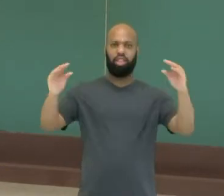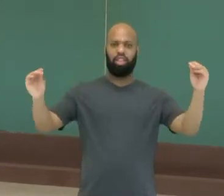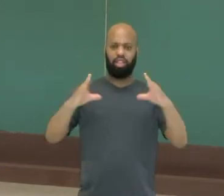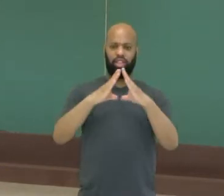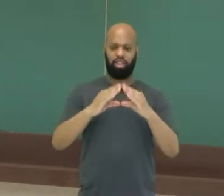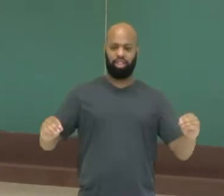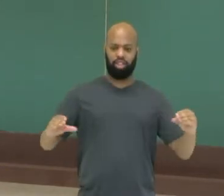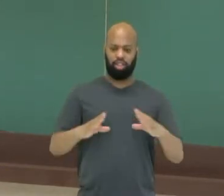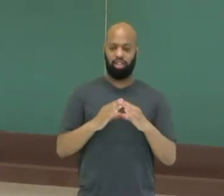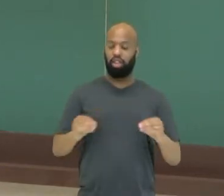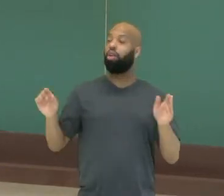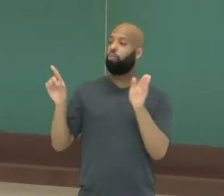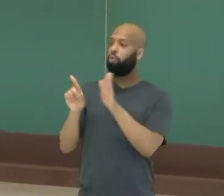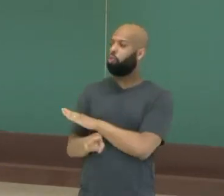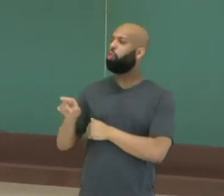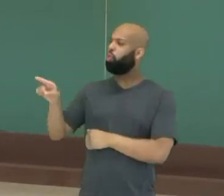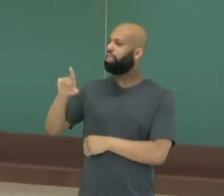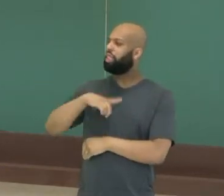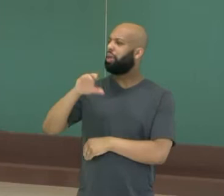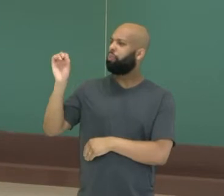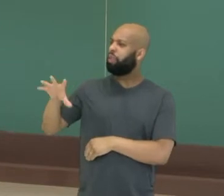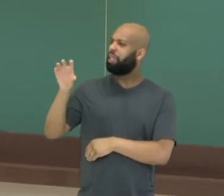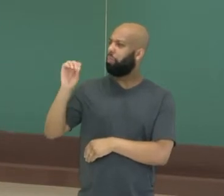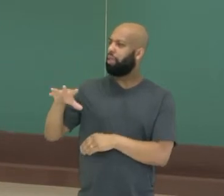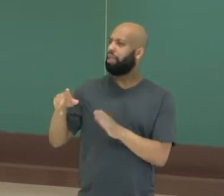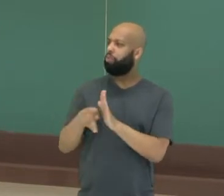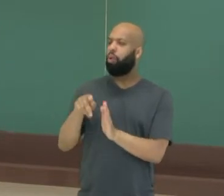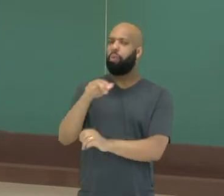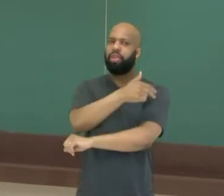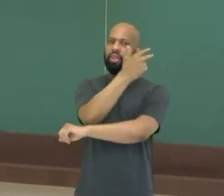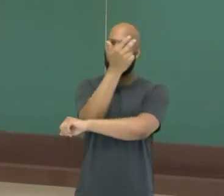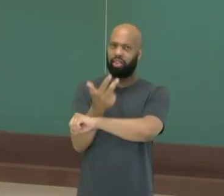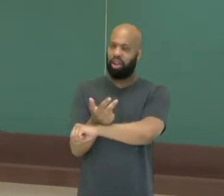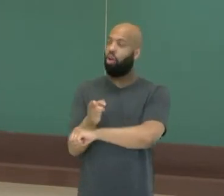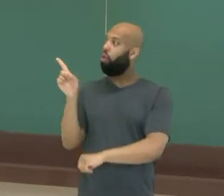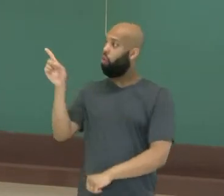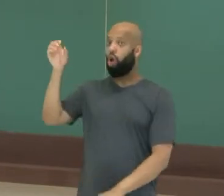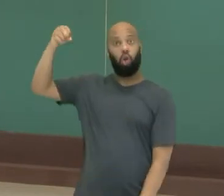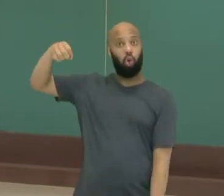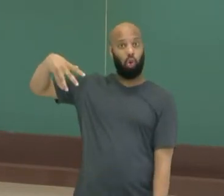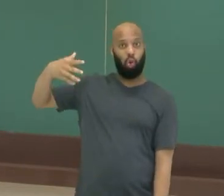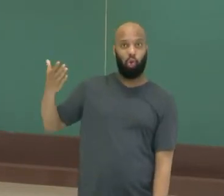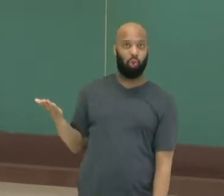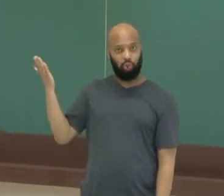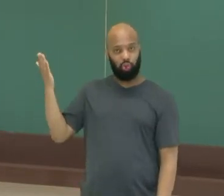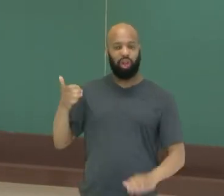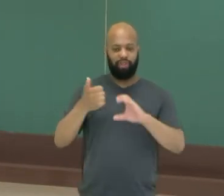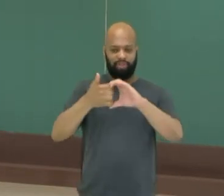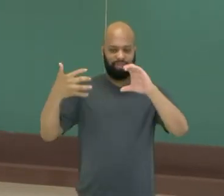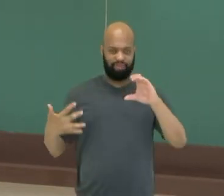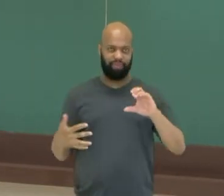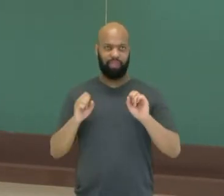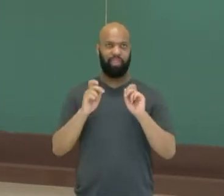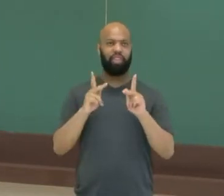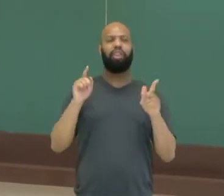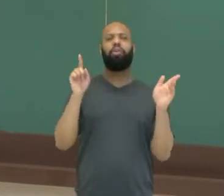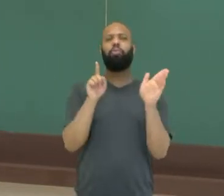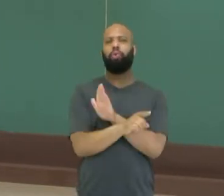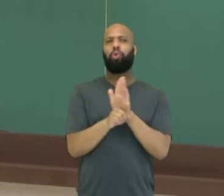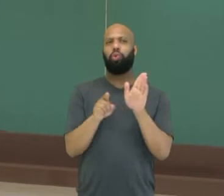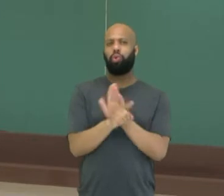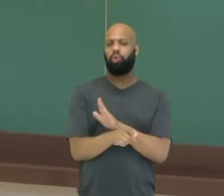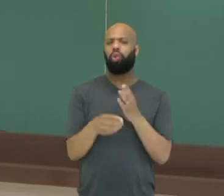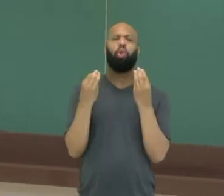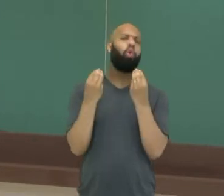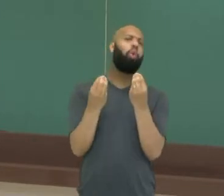para o vendedor: você tem um pisca-pisca de Natal? Que são essas luzinhas com essa característica? E agora eu pergunto,